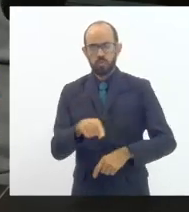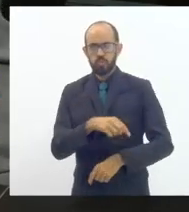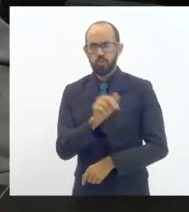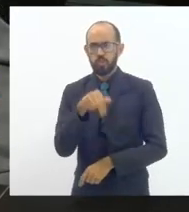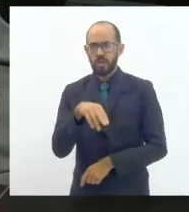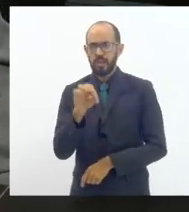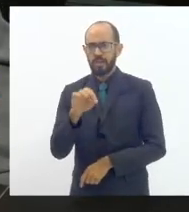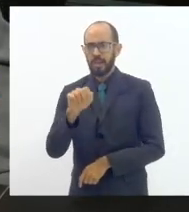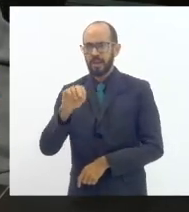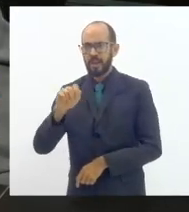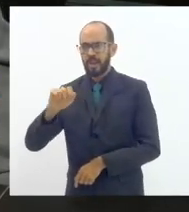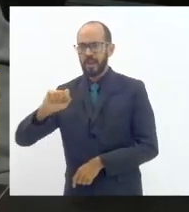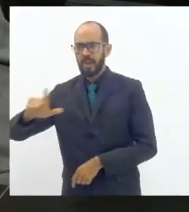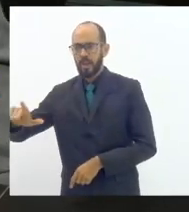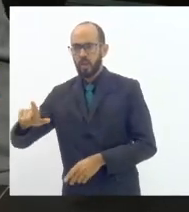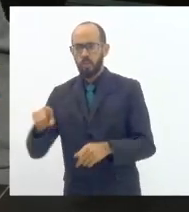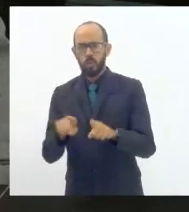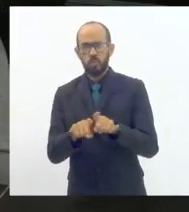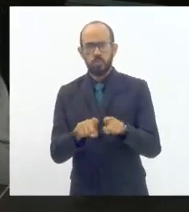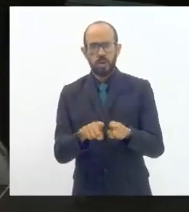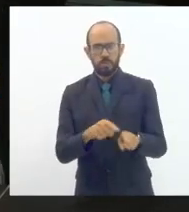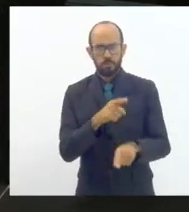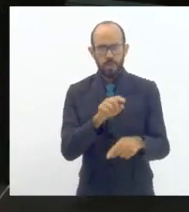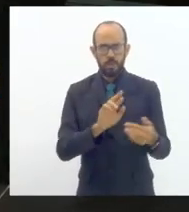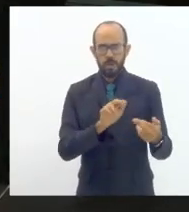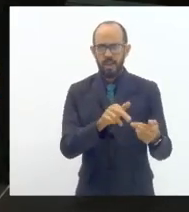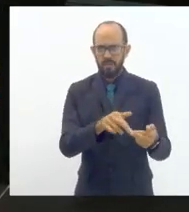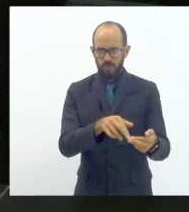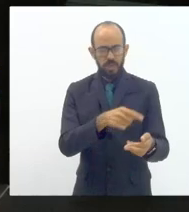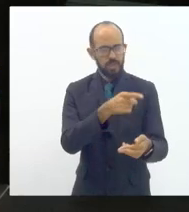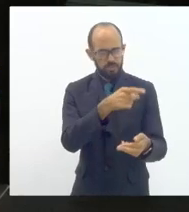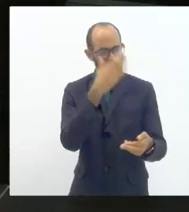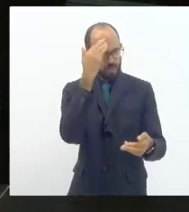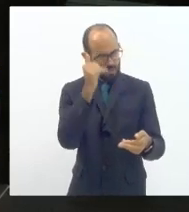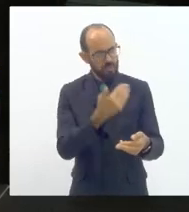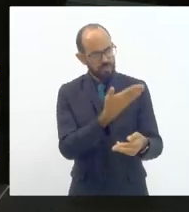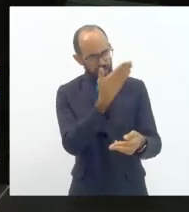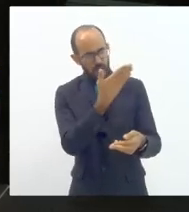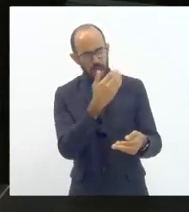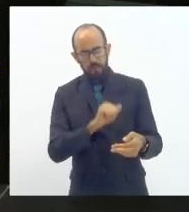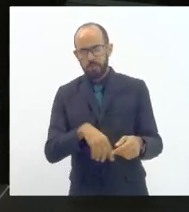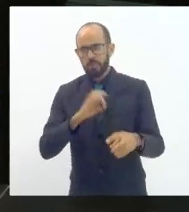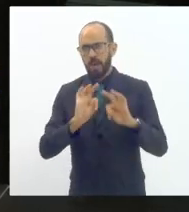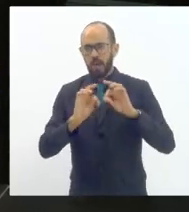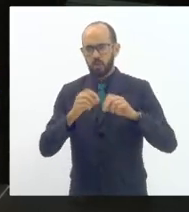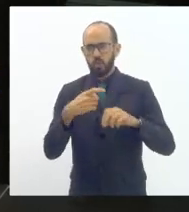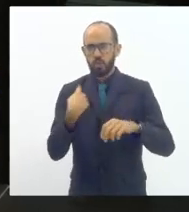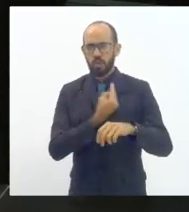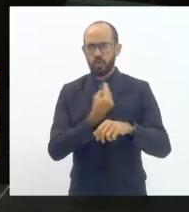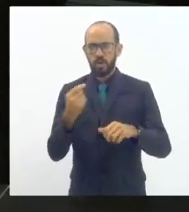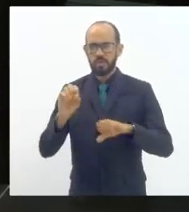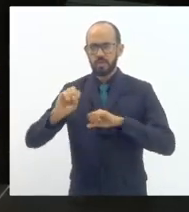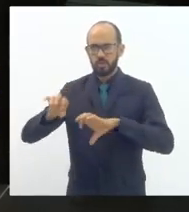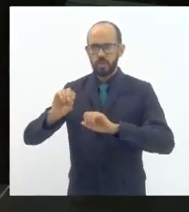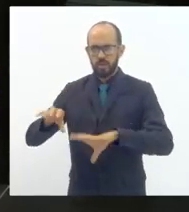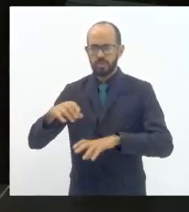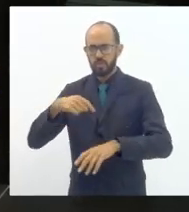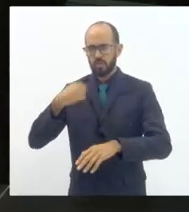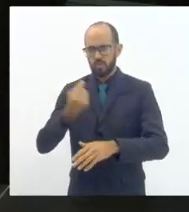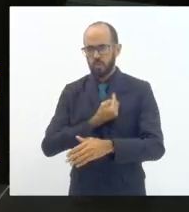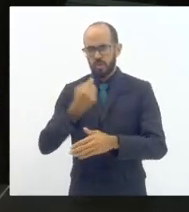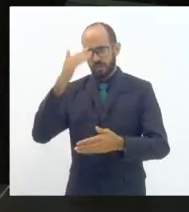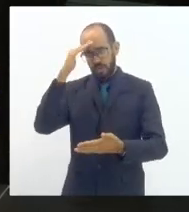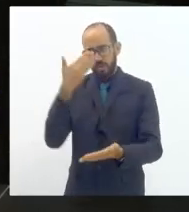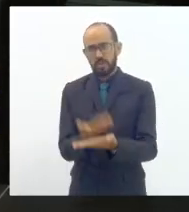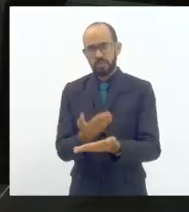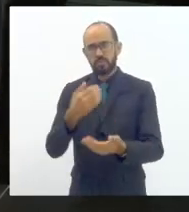honra tê-lo aqui também conosco, ser uma referência, sabe disso, para toda a nossa educação, uma educação que a gente acredita que precisa